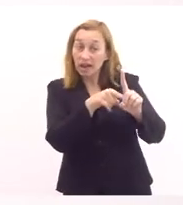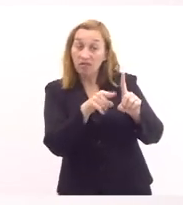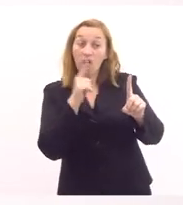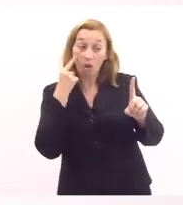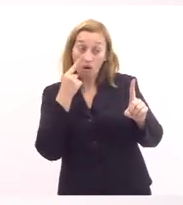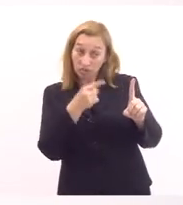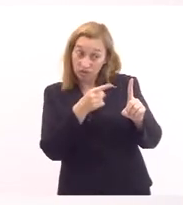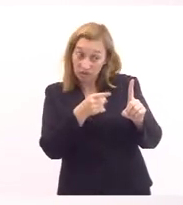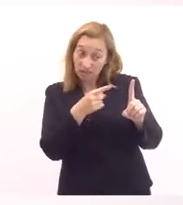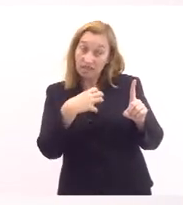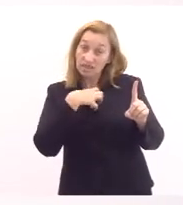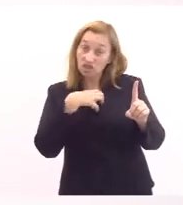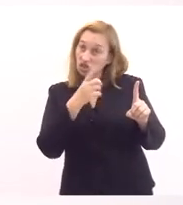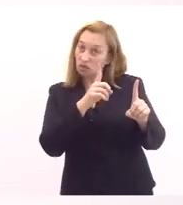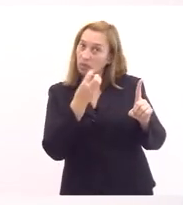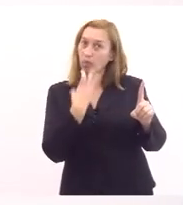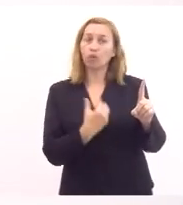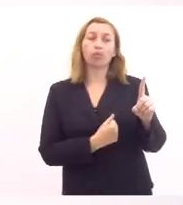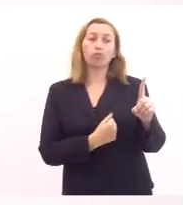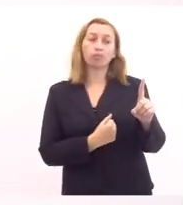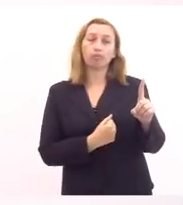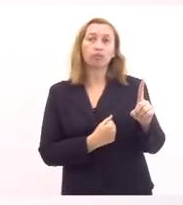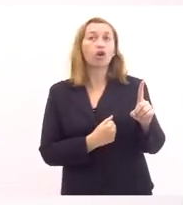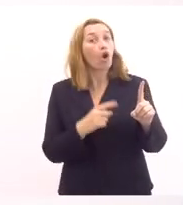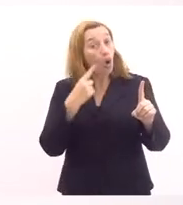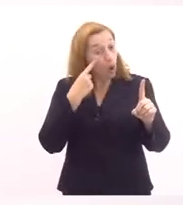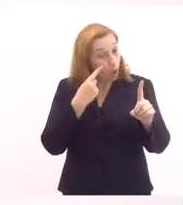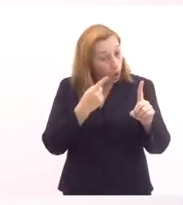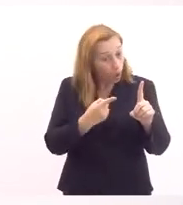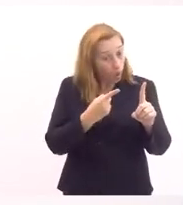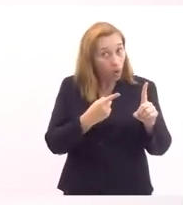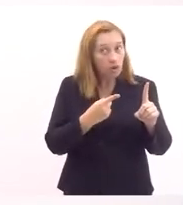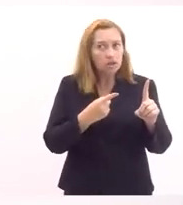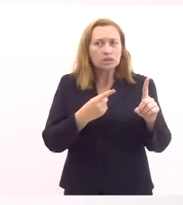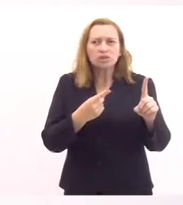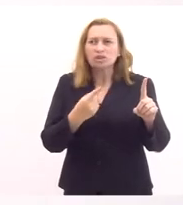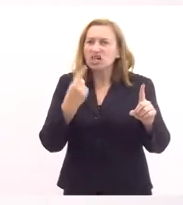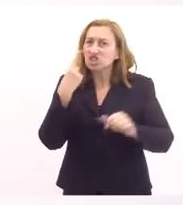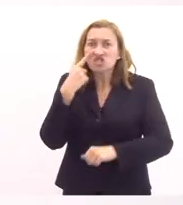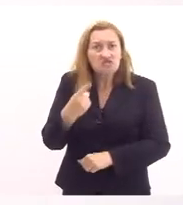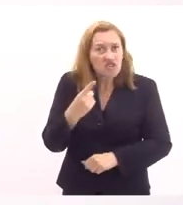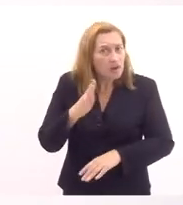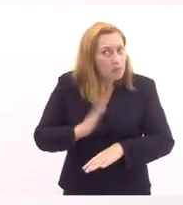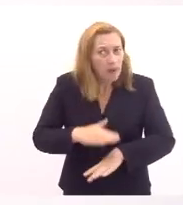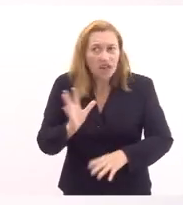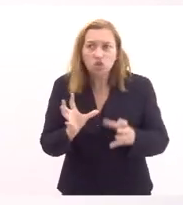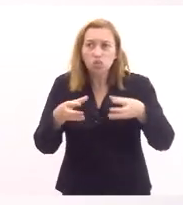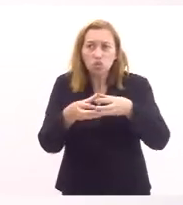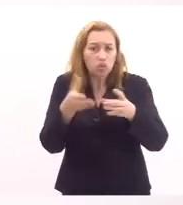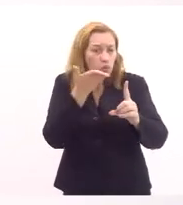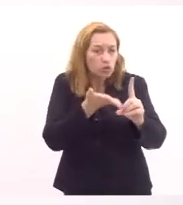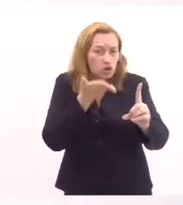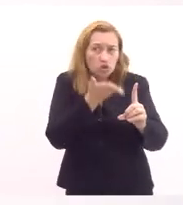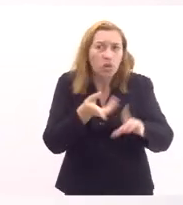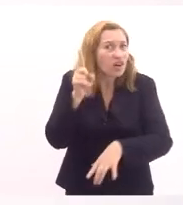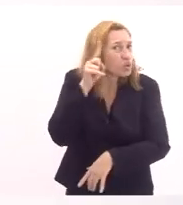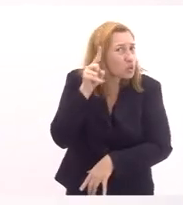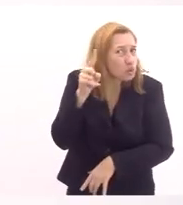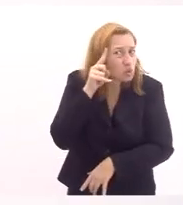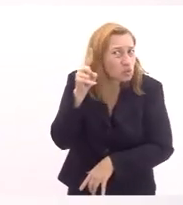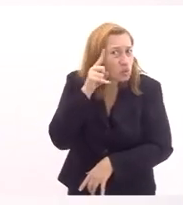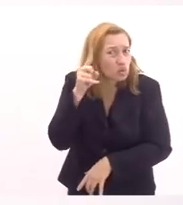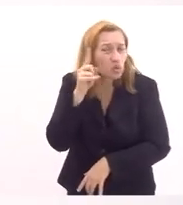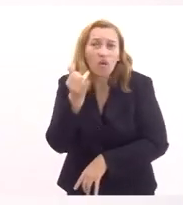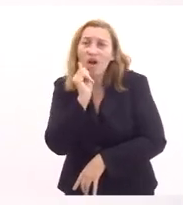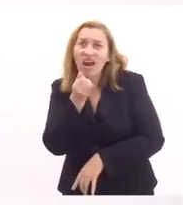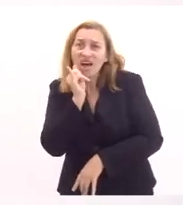Olha isso que você tá sentindo não é legal ou então Olha nossa o que a gente mais vê nos grupos de Douglas é quase todo dia tem